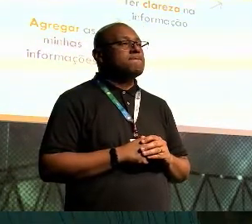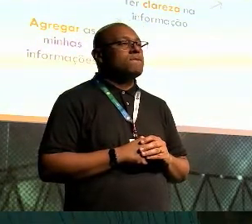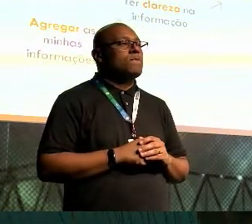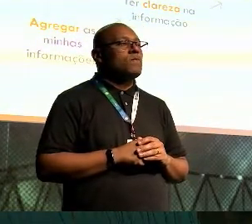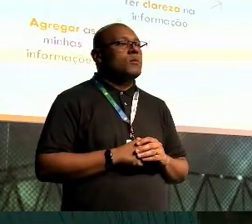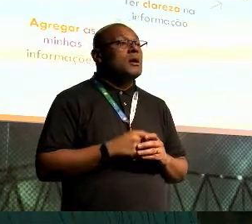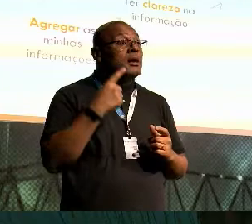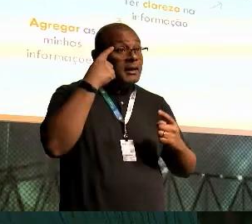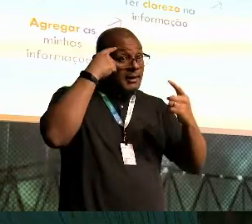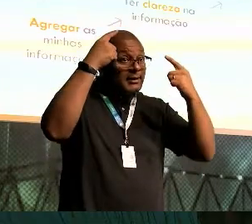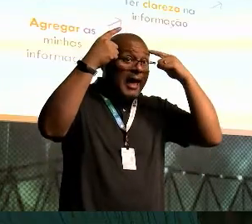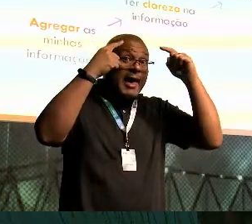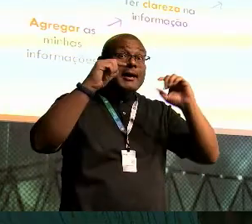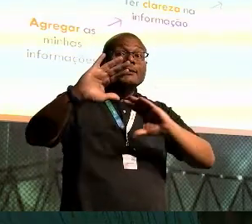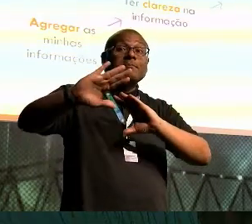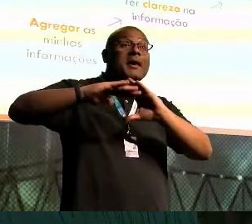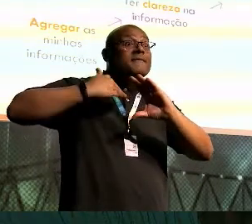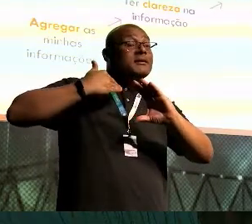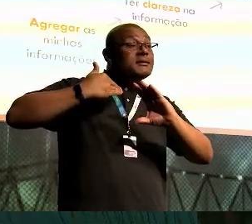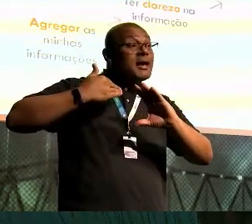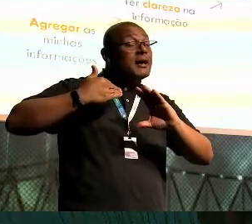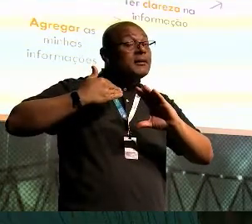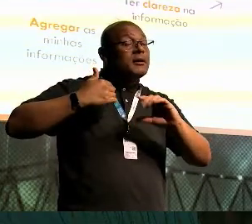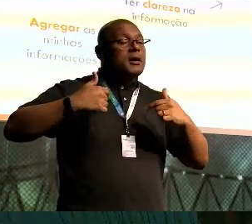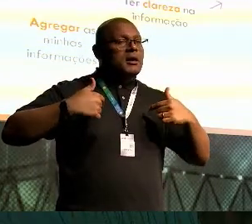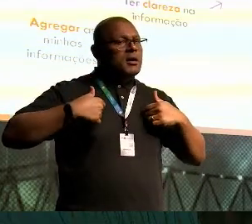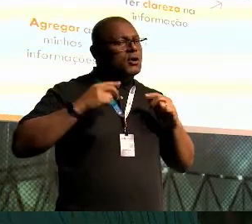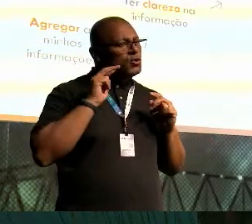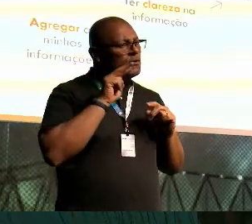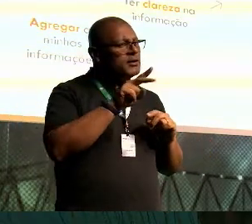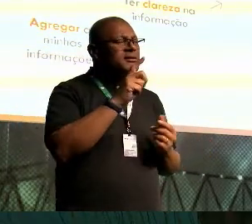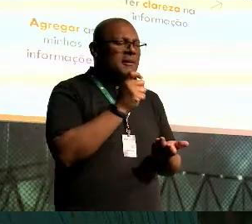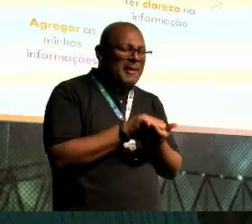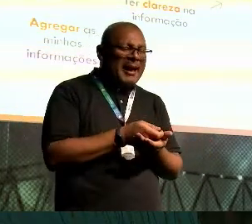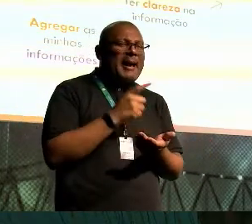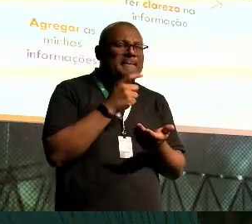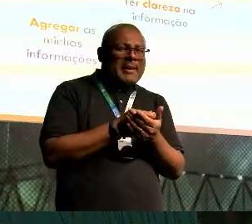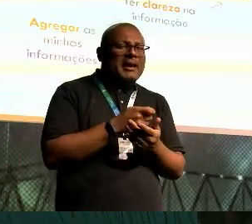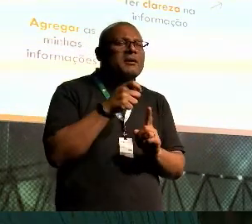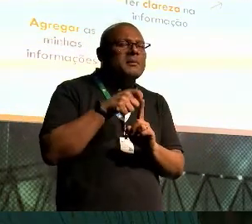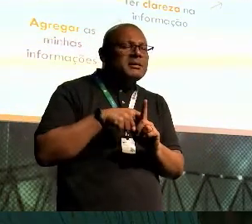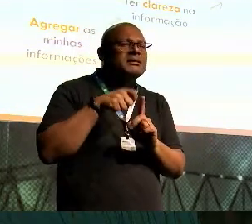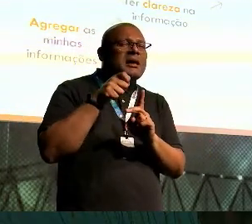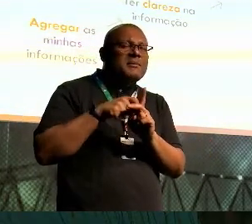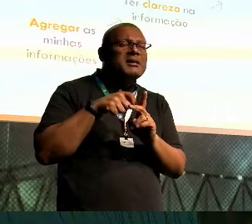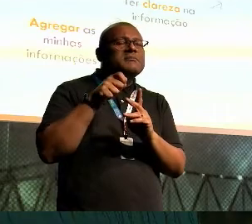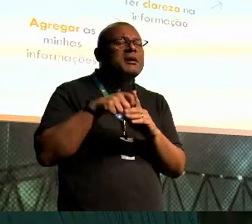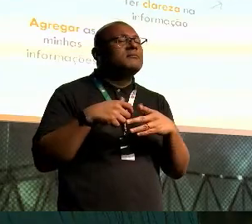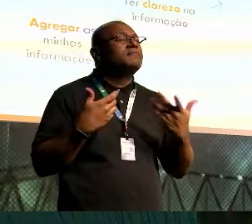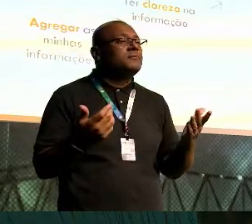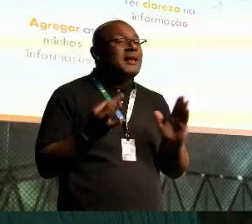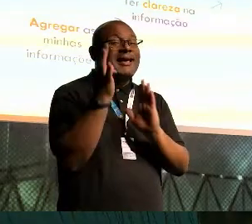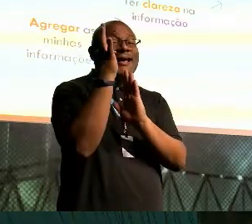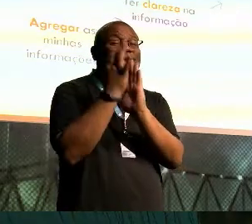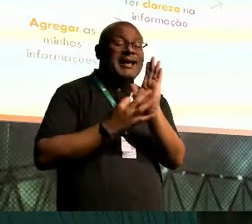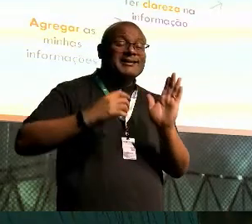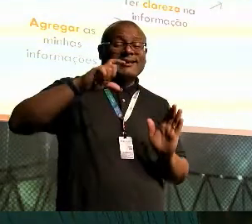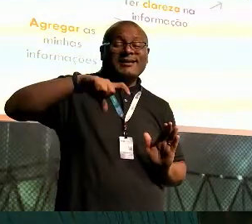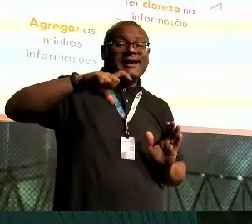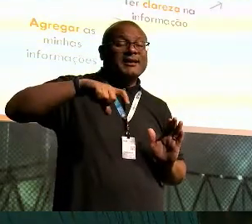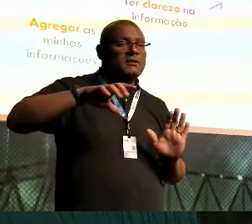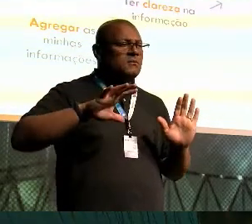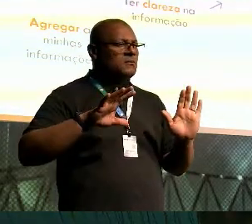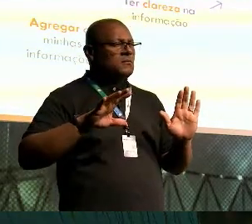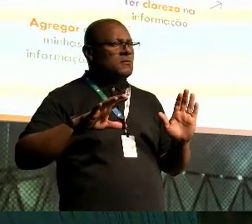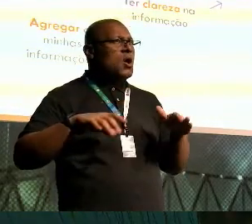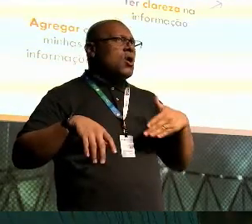Receber insights relevantes, então, poxa, eu estou vendo aqui que você paga tanto de taxa de cartão de crédito,